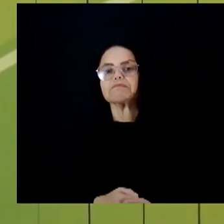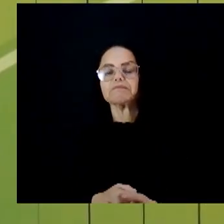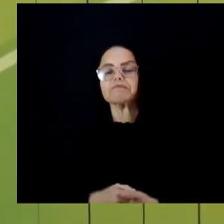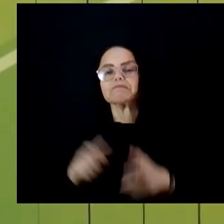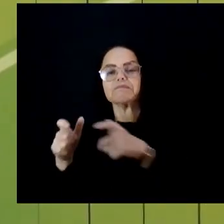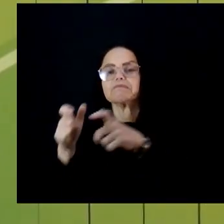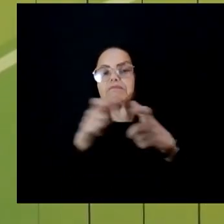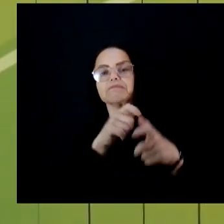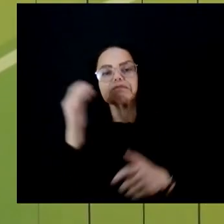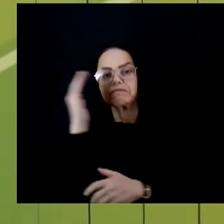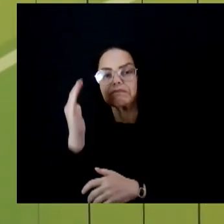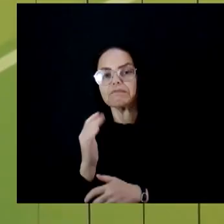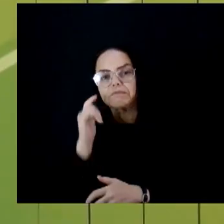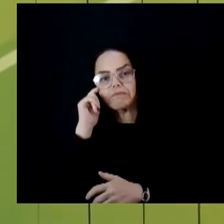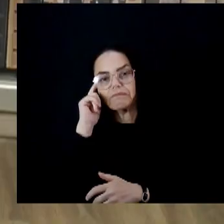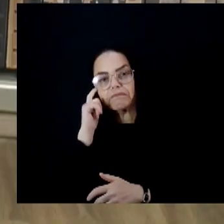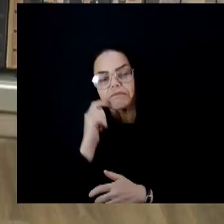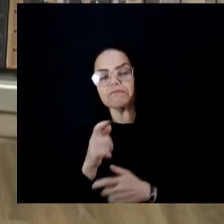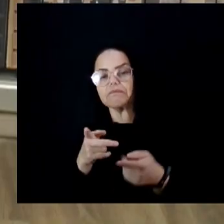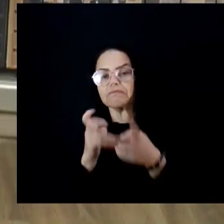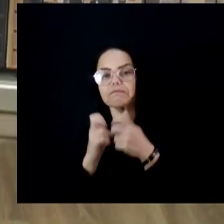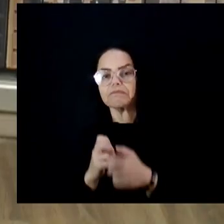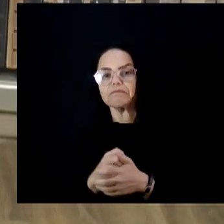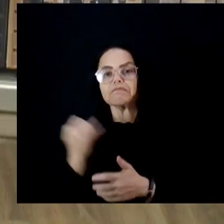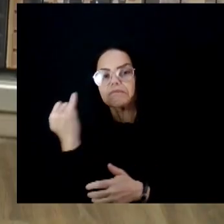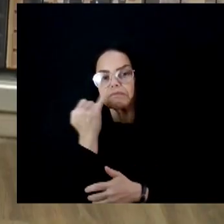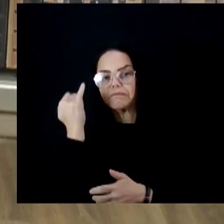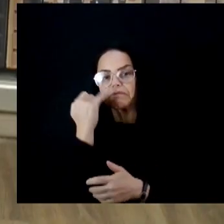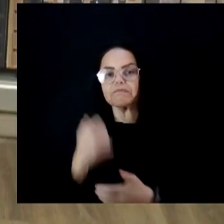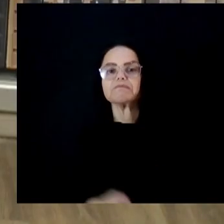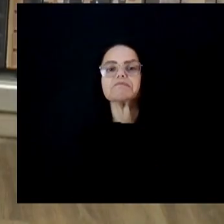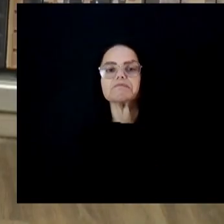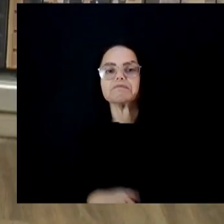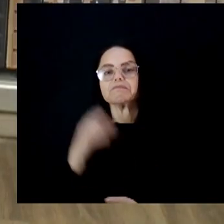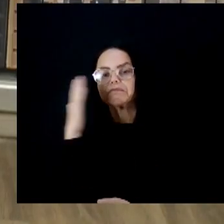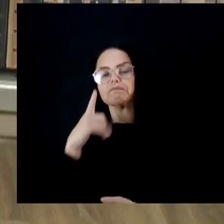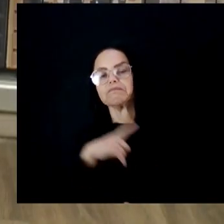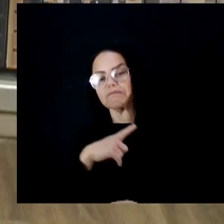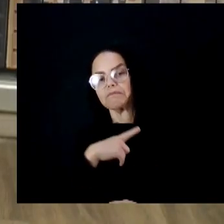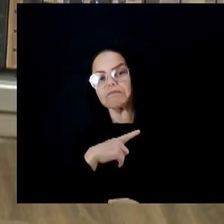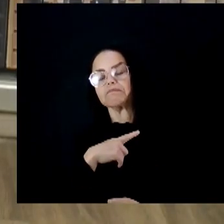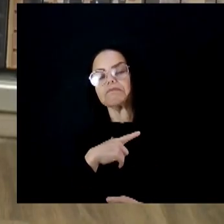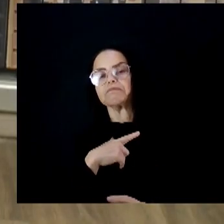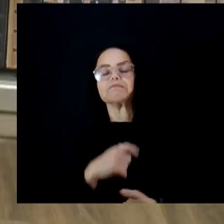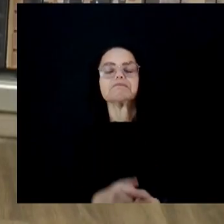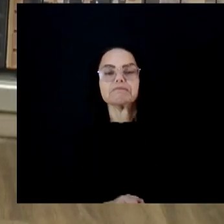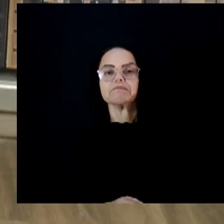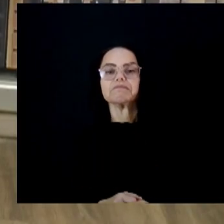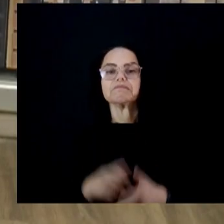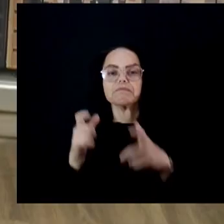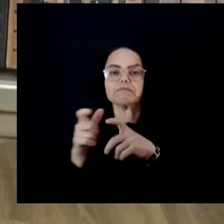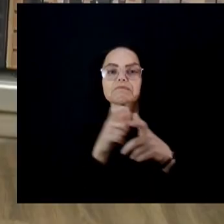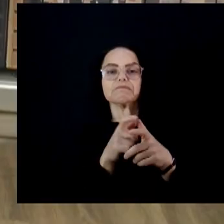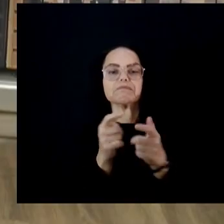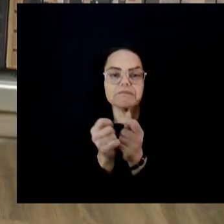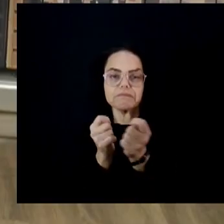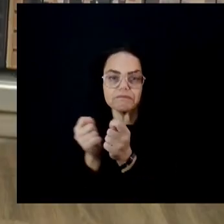Brasil. Na sua visão, é importante que o Brasil tenha mais esses espaços de monitoramento para